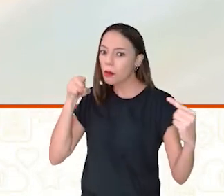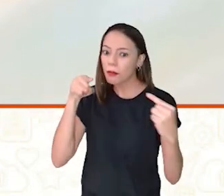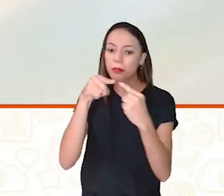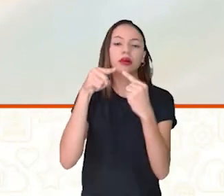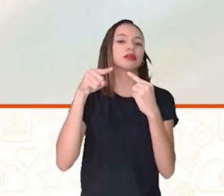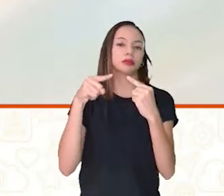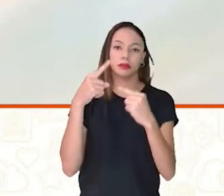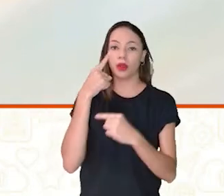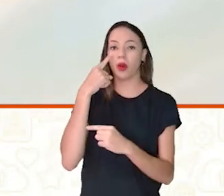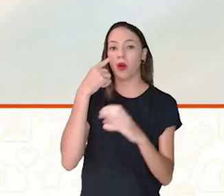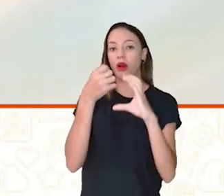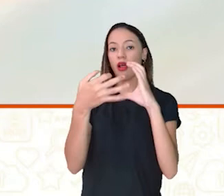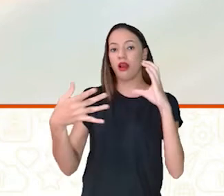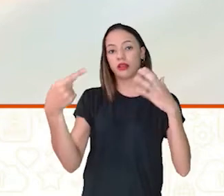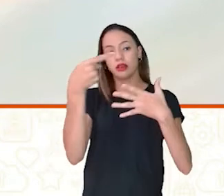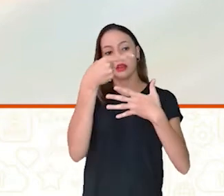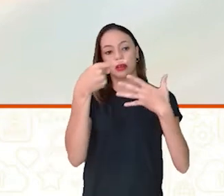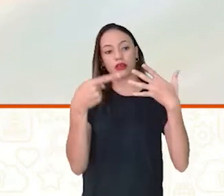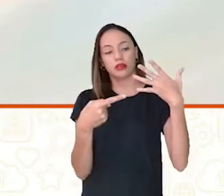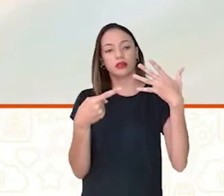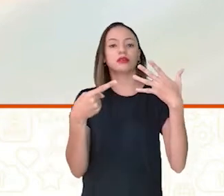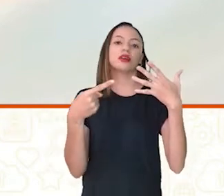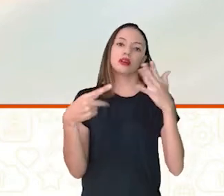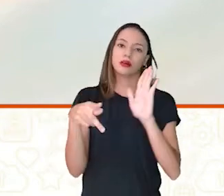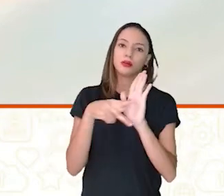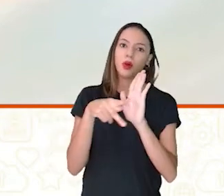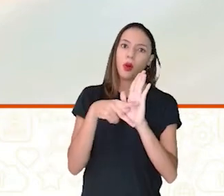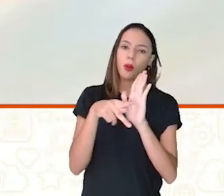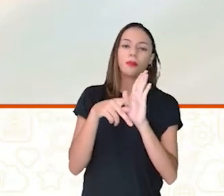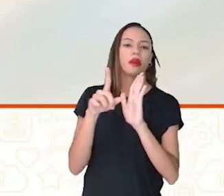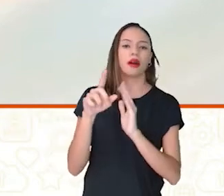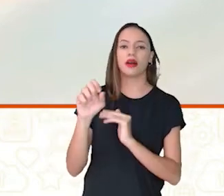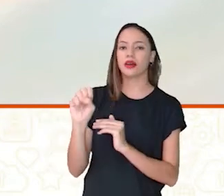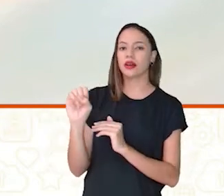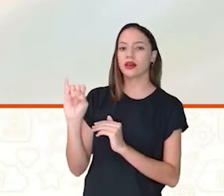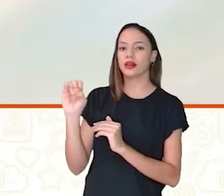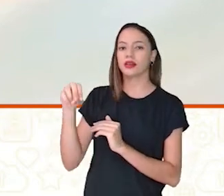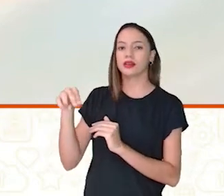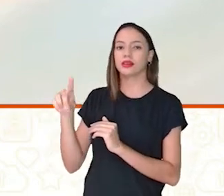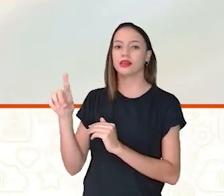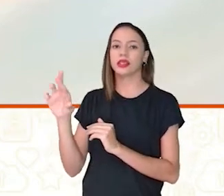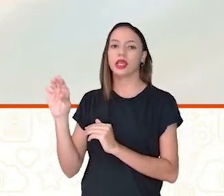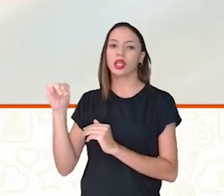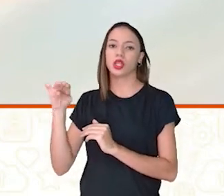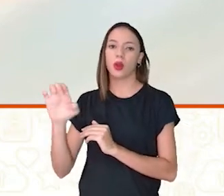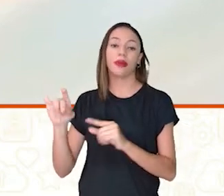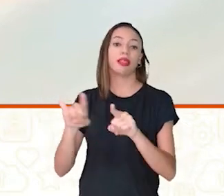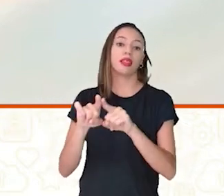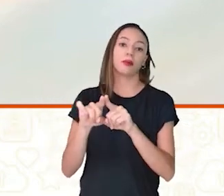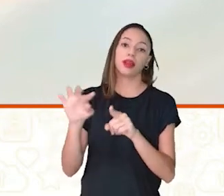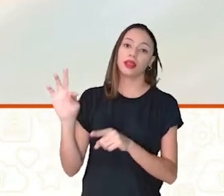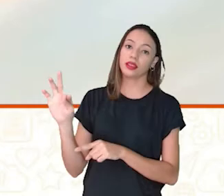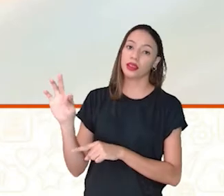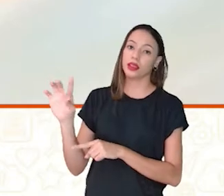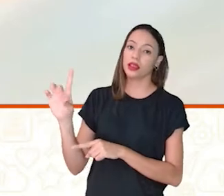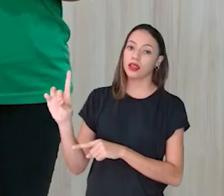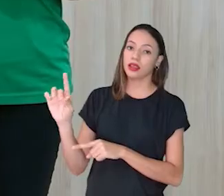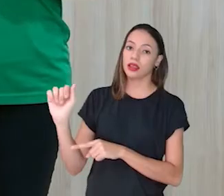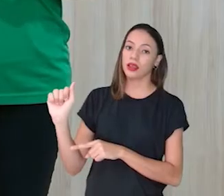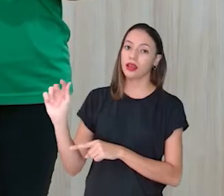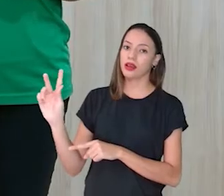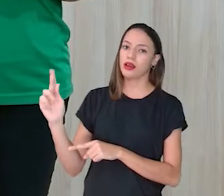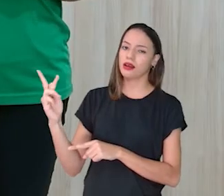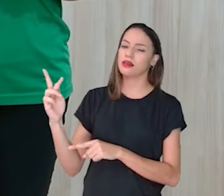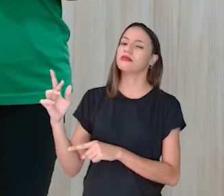são algumas características que tanto essa síndrome traz como o TDAH. Então, é